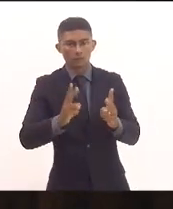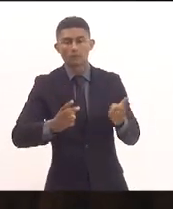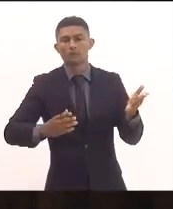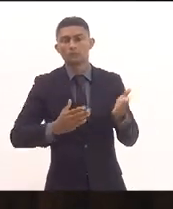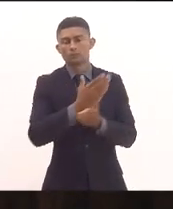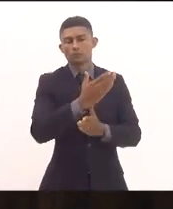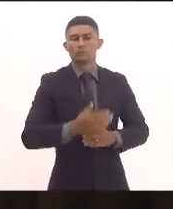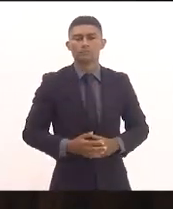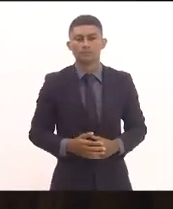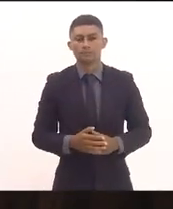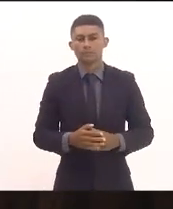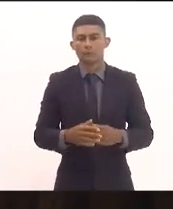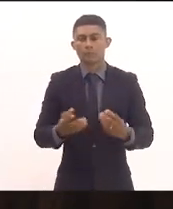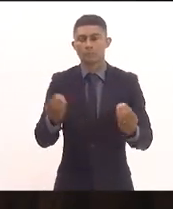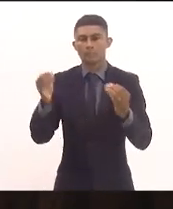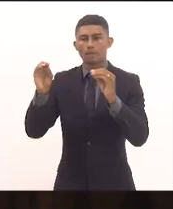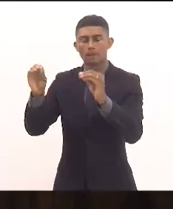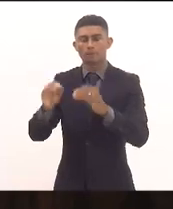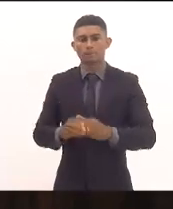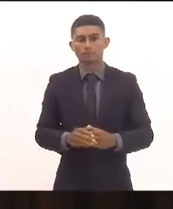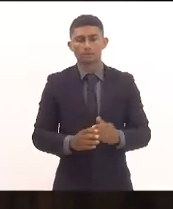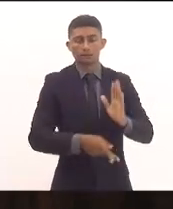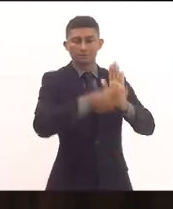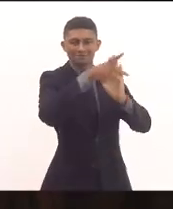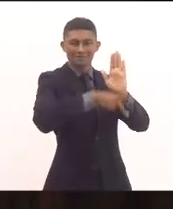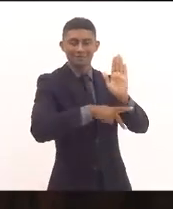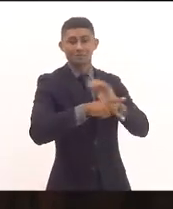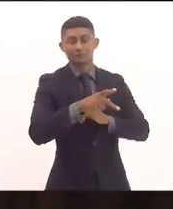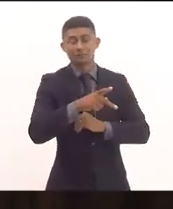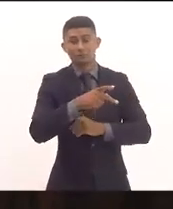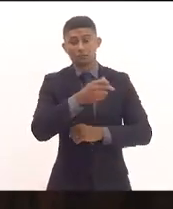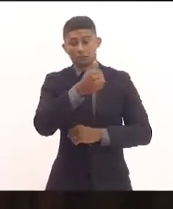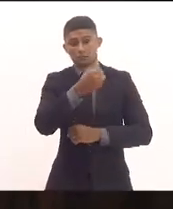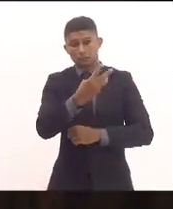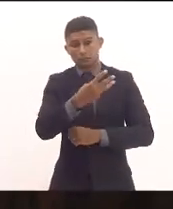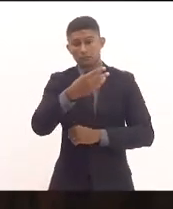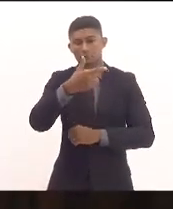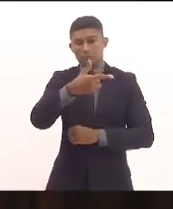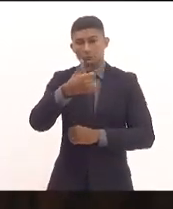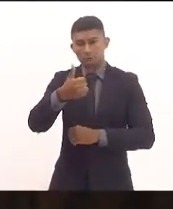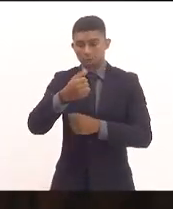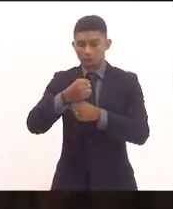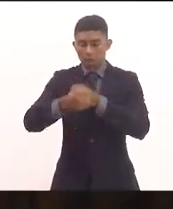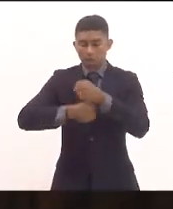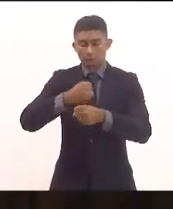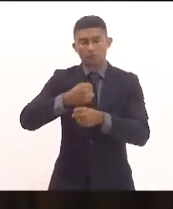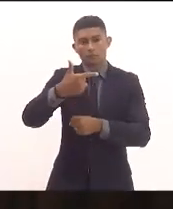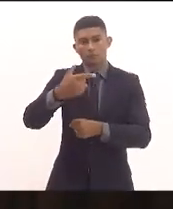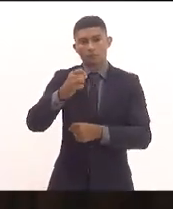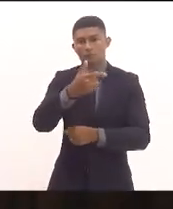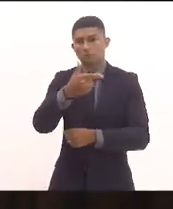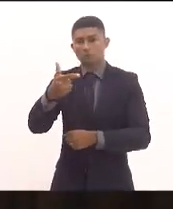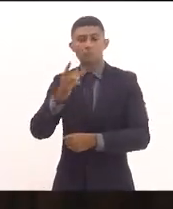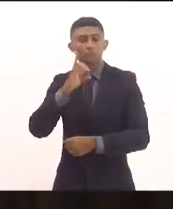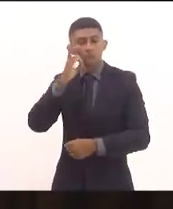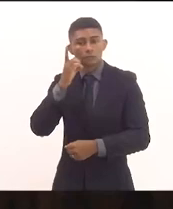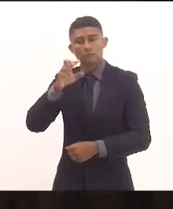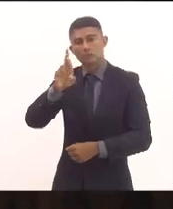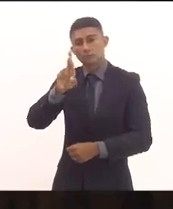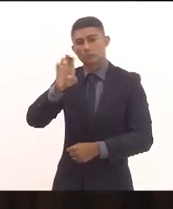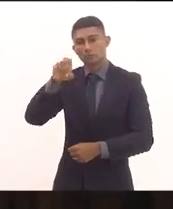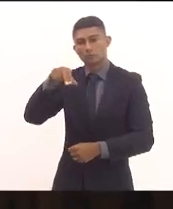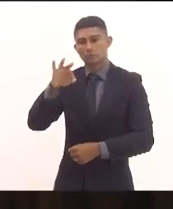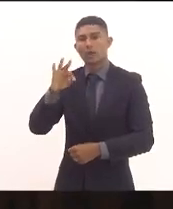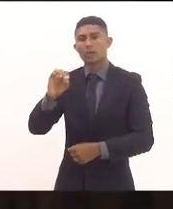estão, aprovado, vai à promulgação. Projeto de resolução número 1321 de 22, de autoria do deputado Renato Zaca,